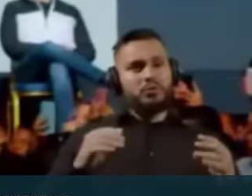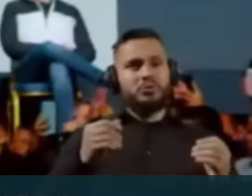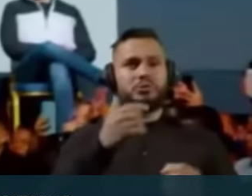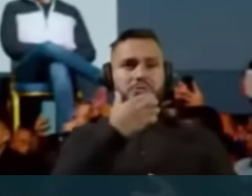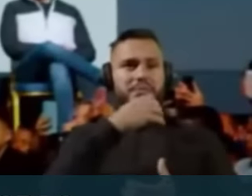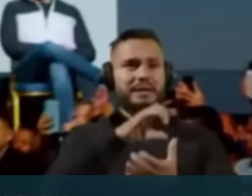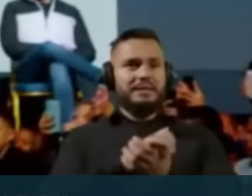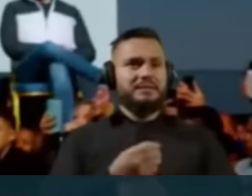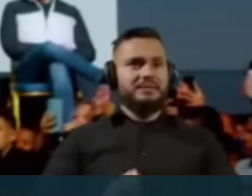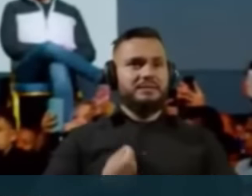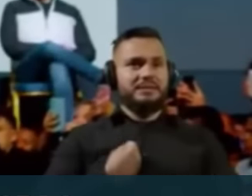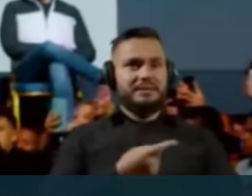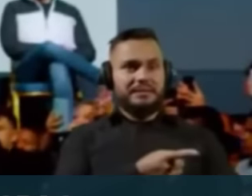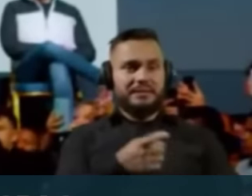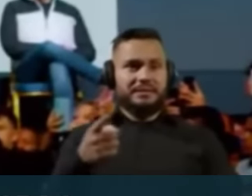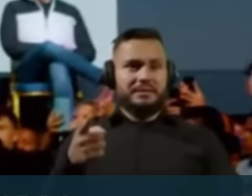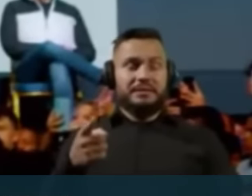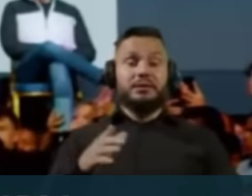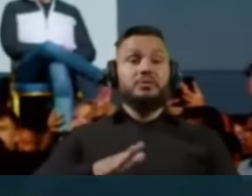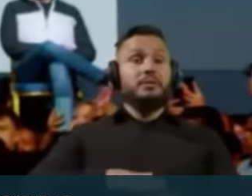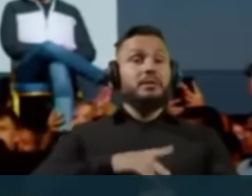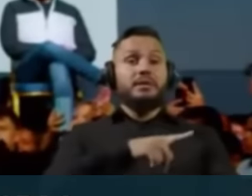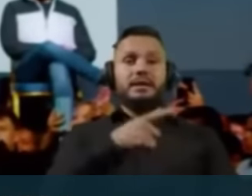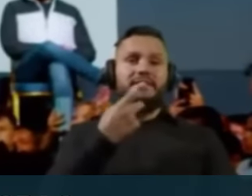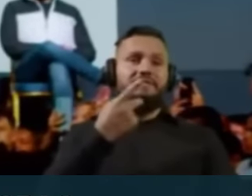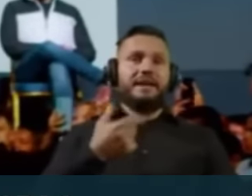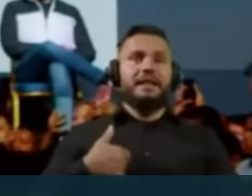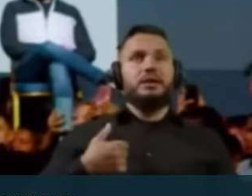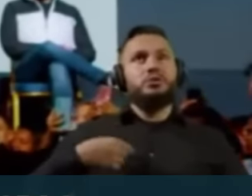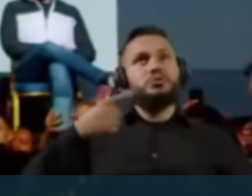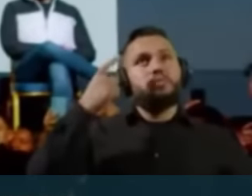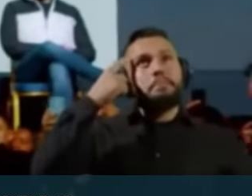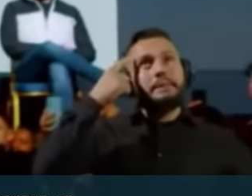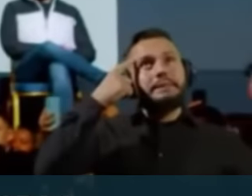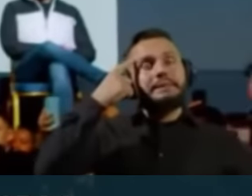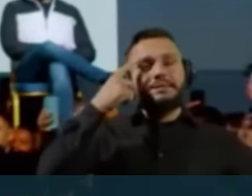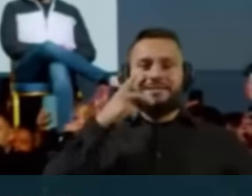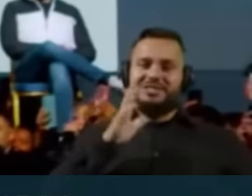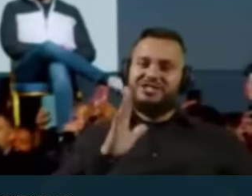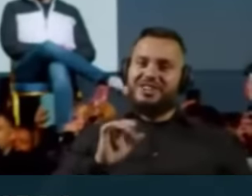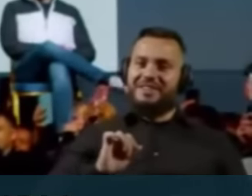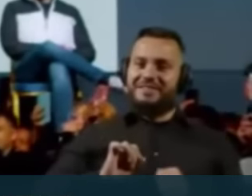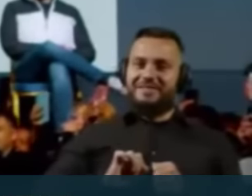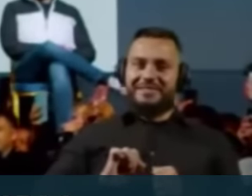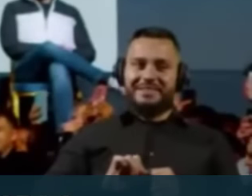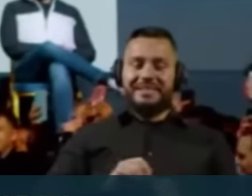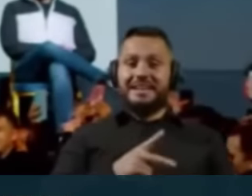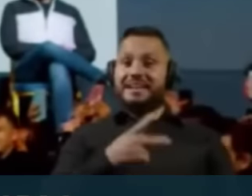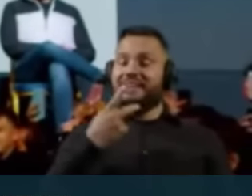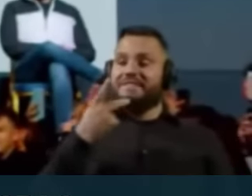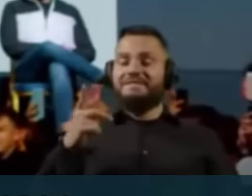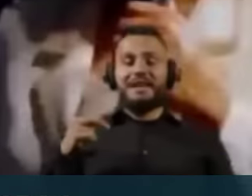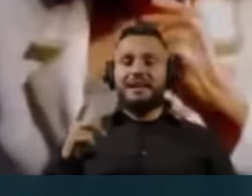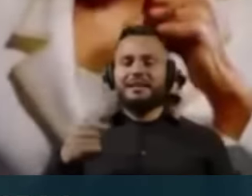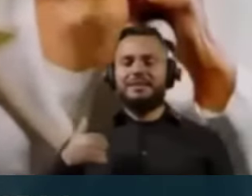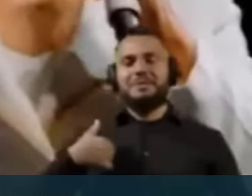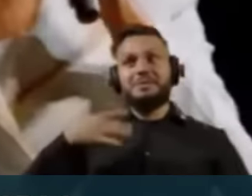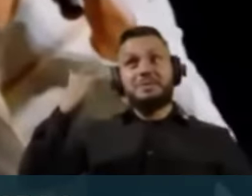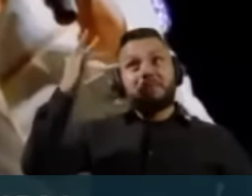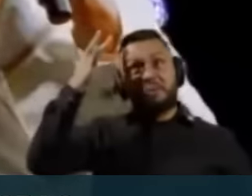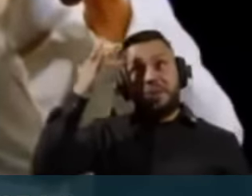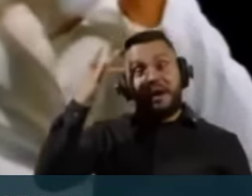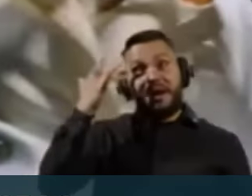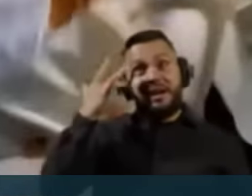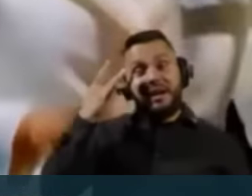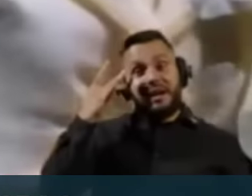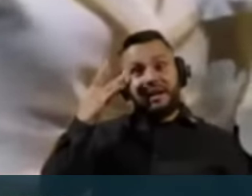ele fala que ele está pensando, ele já fez. Ele falava, Mi, eu acho, eu já está